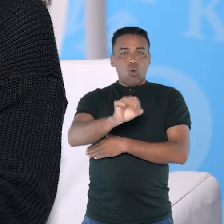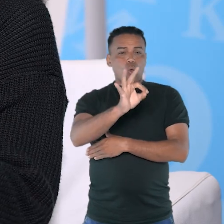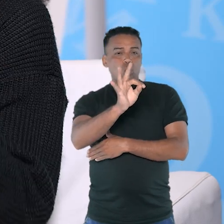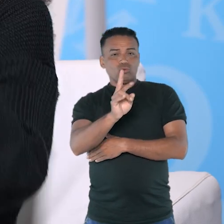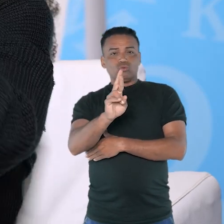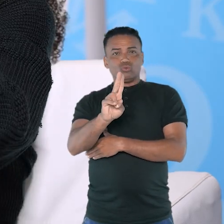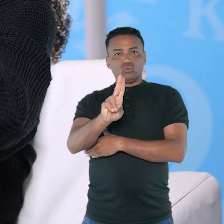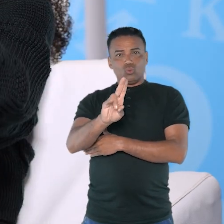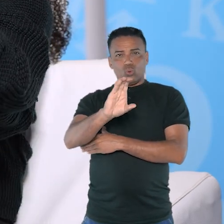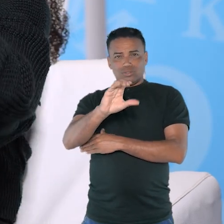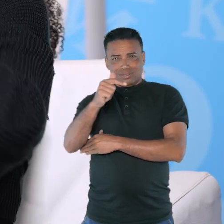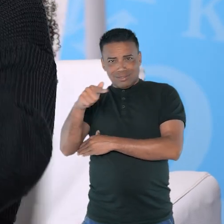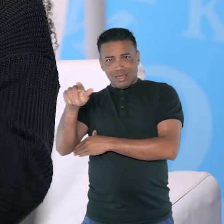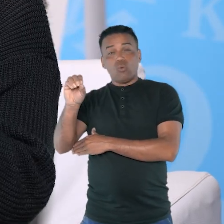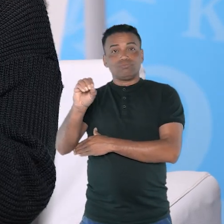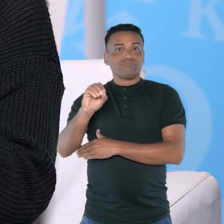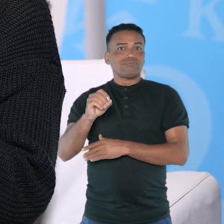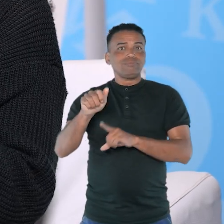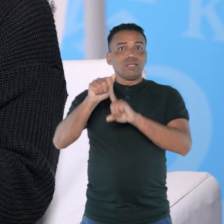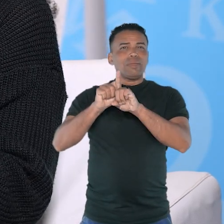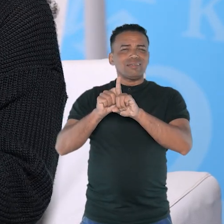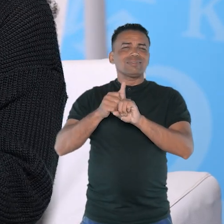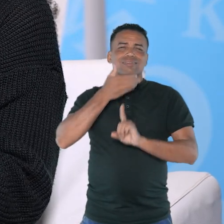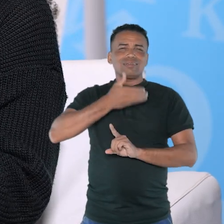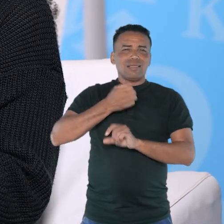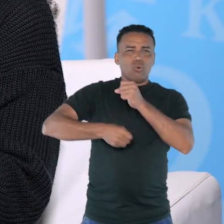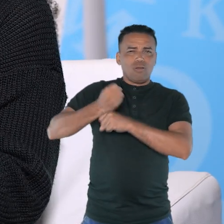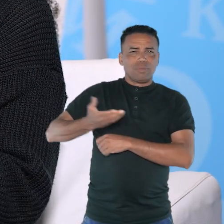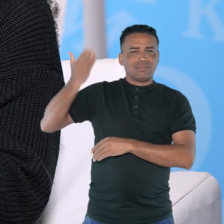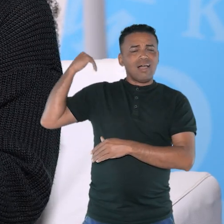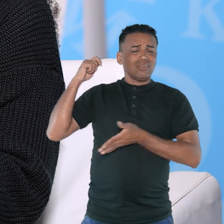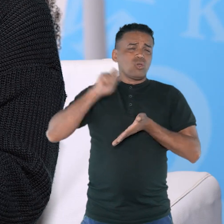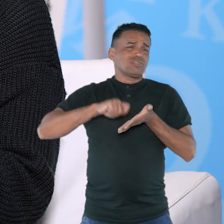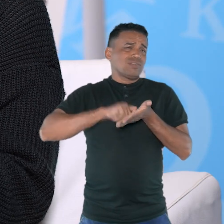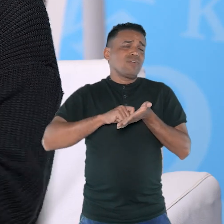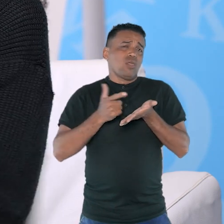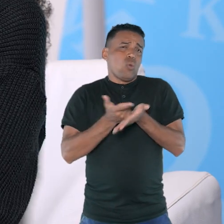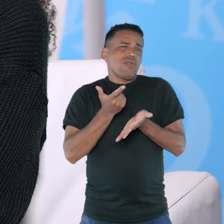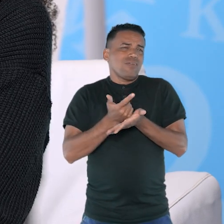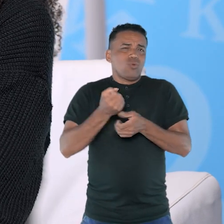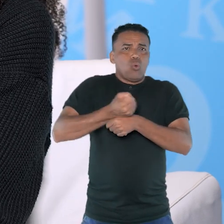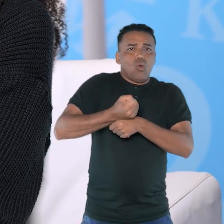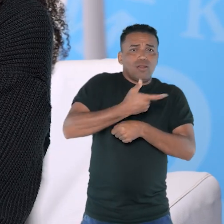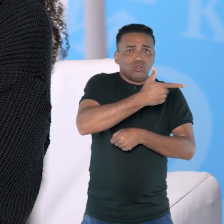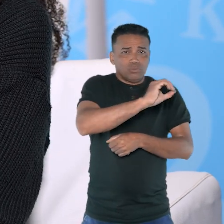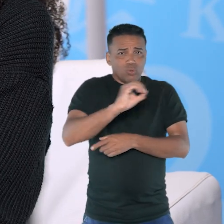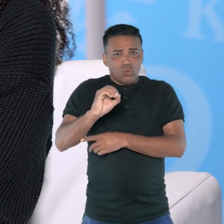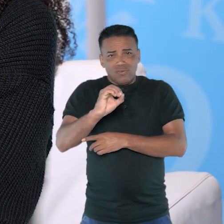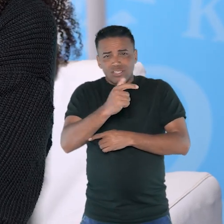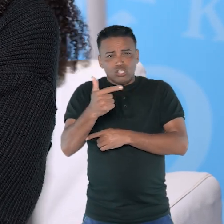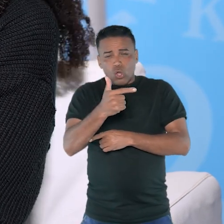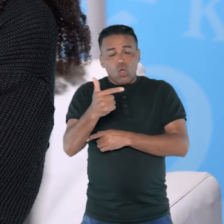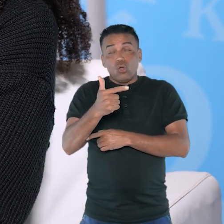dezembro do ano passado, e eu escrevi esse livro no ano de 2022. Então, eu fiquei ali 2